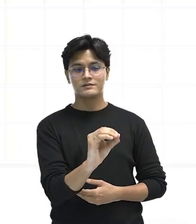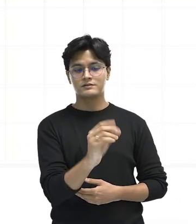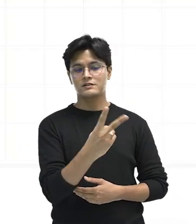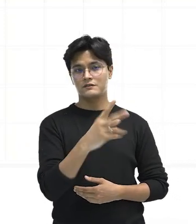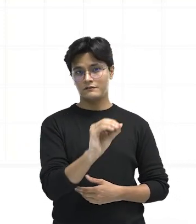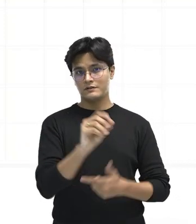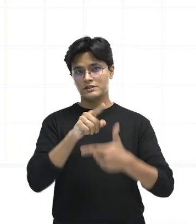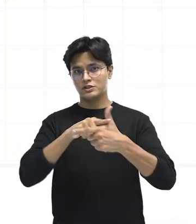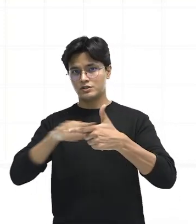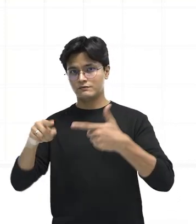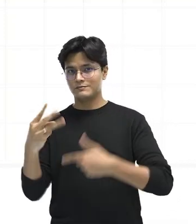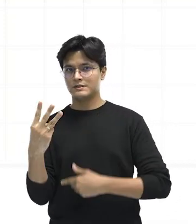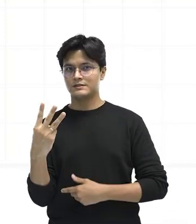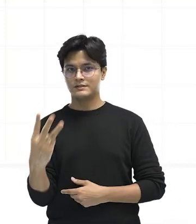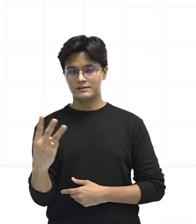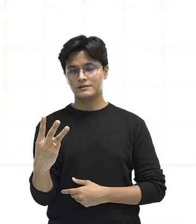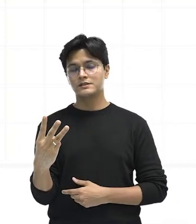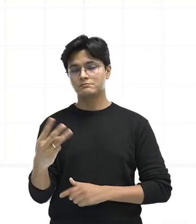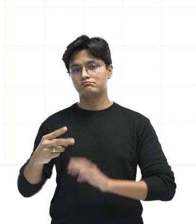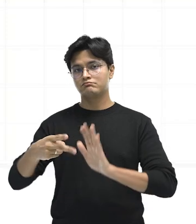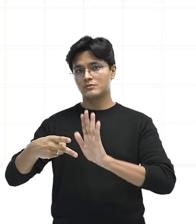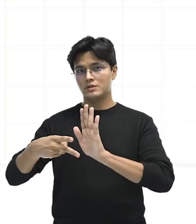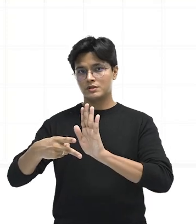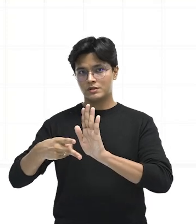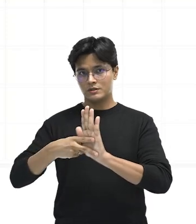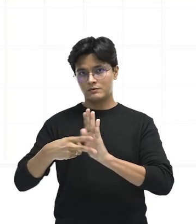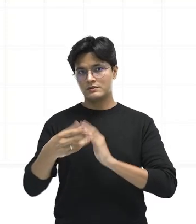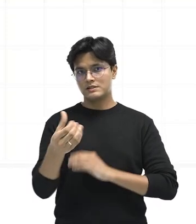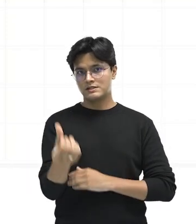para 3 vai restar aqui